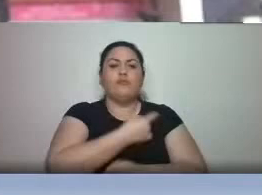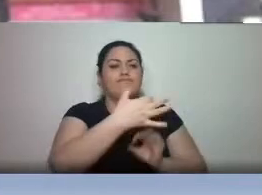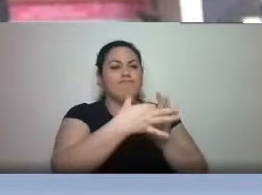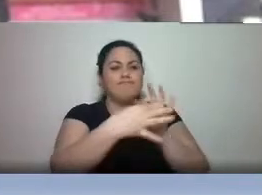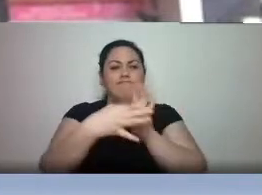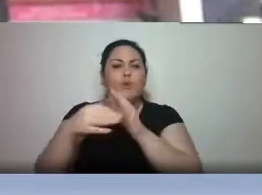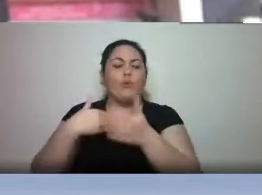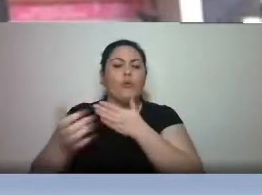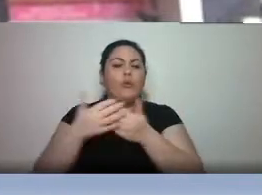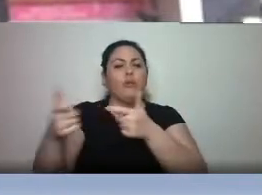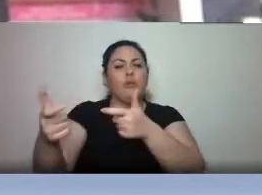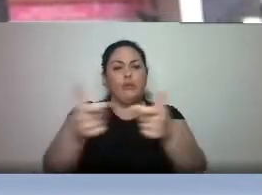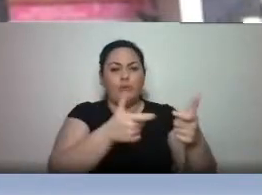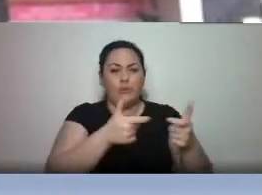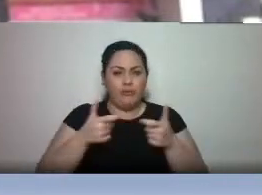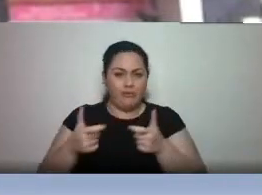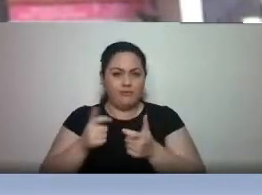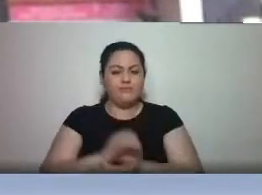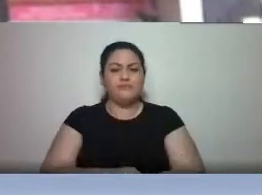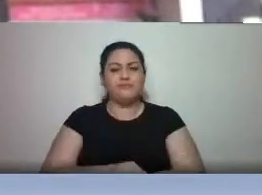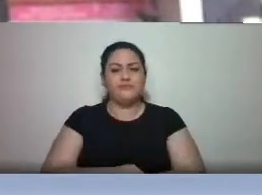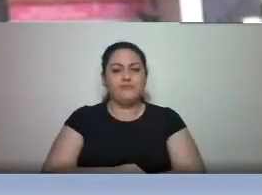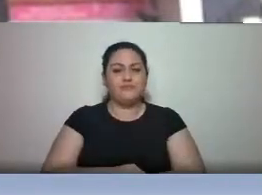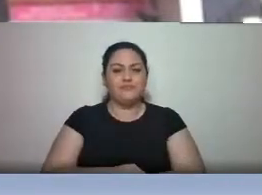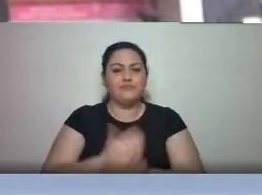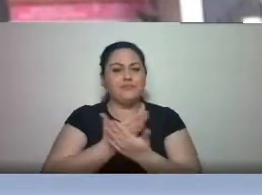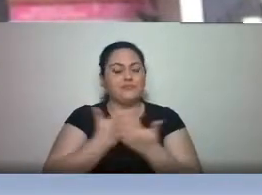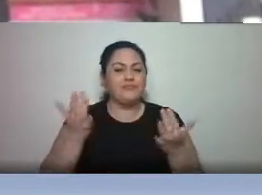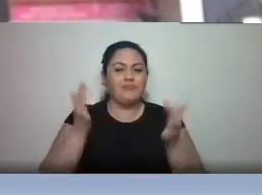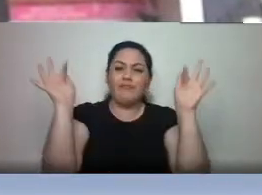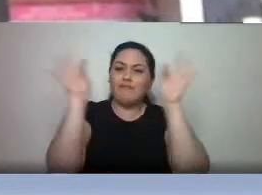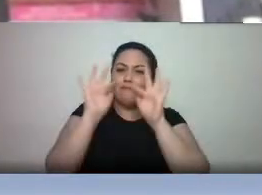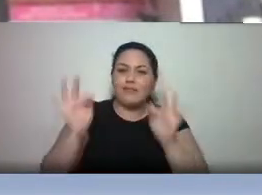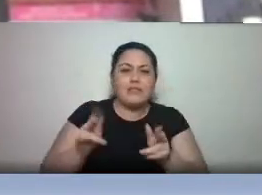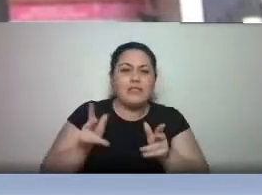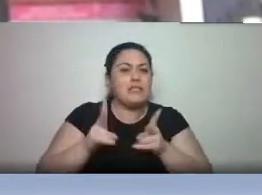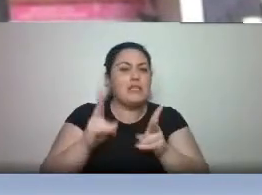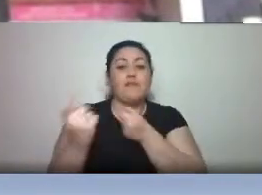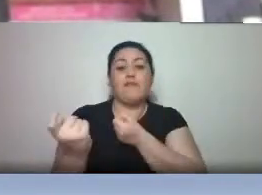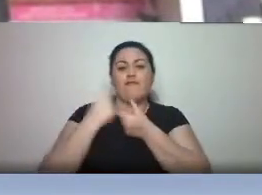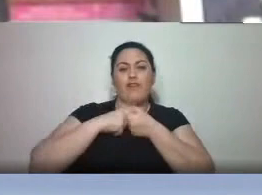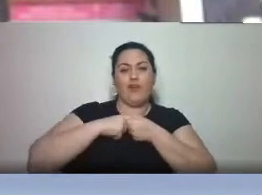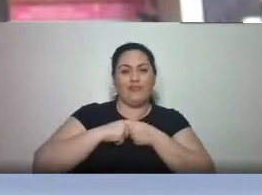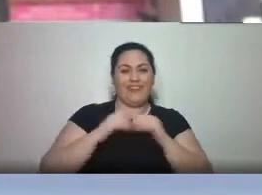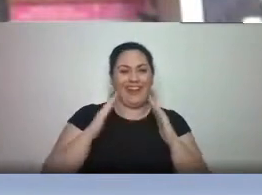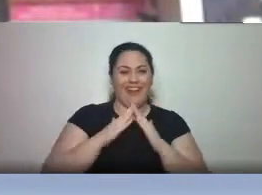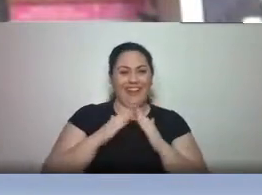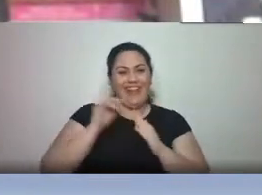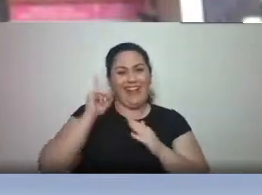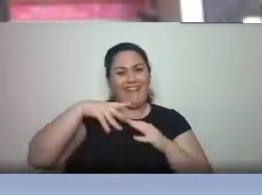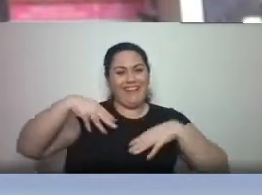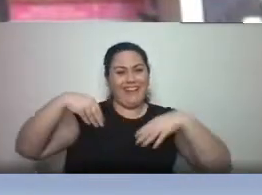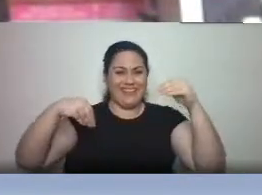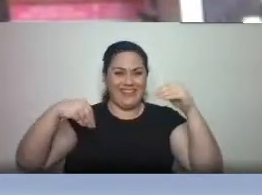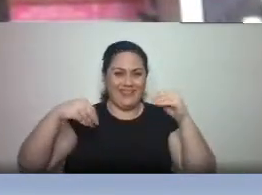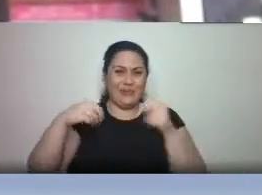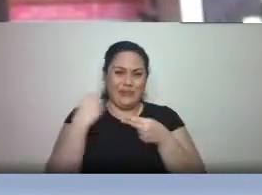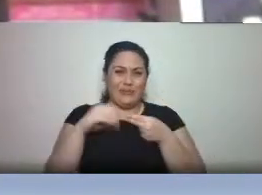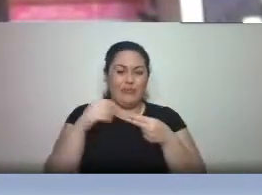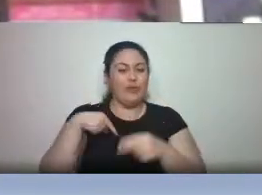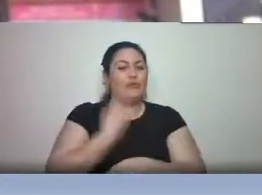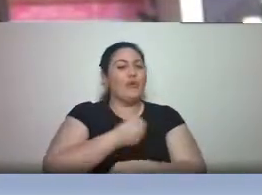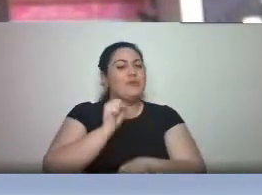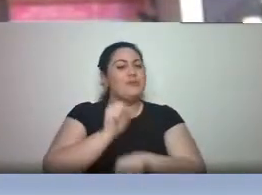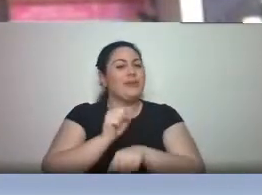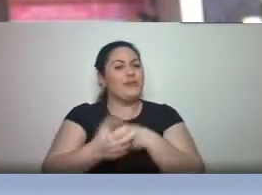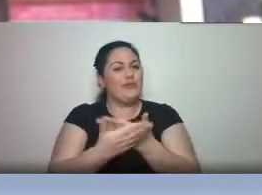estiverem. Sejam muito felizes, voltem sempre para a casa de vocês, para o castelinho, que a gente vai estar sempre esperando por vocês